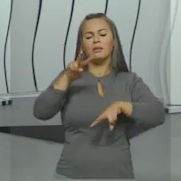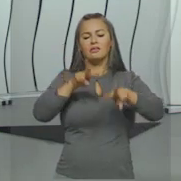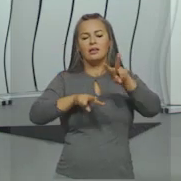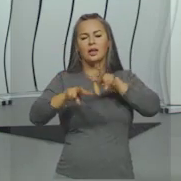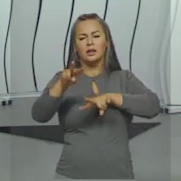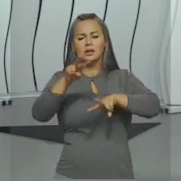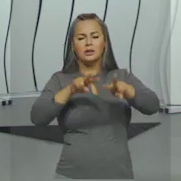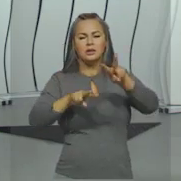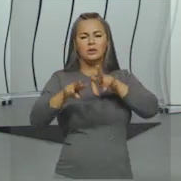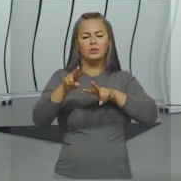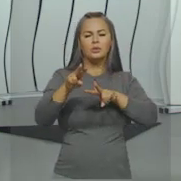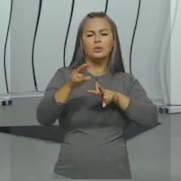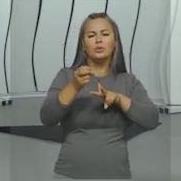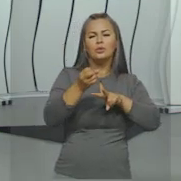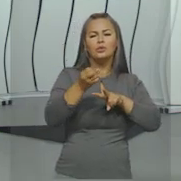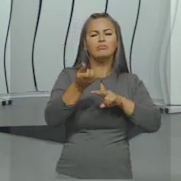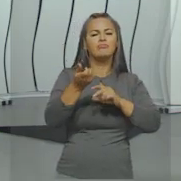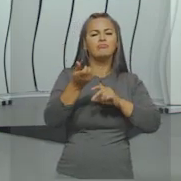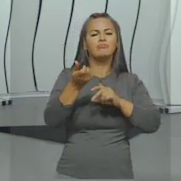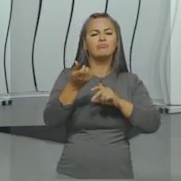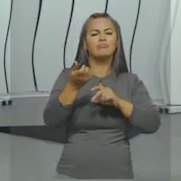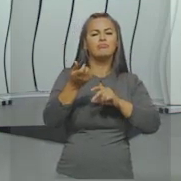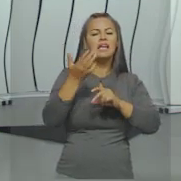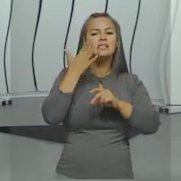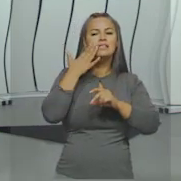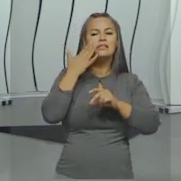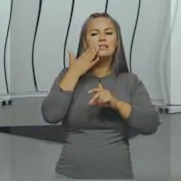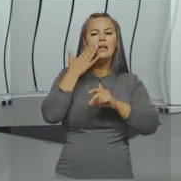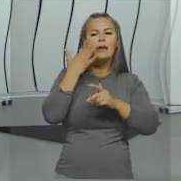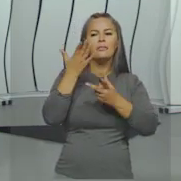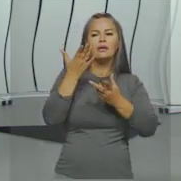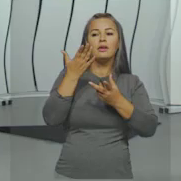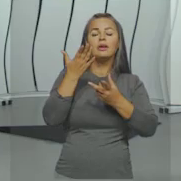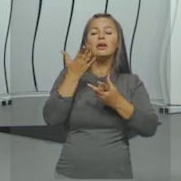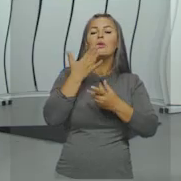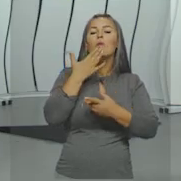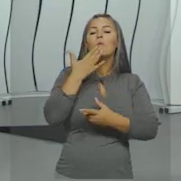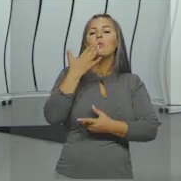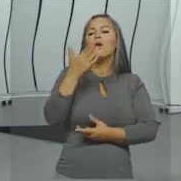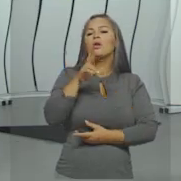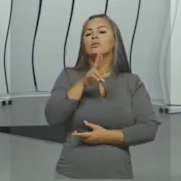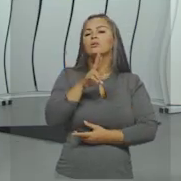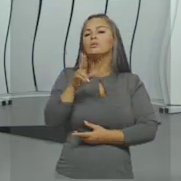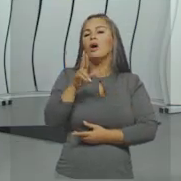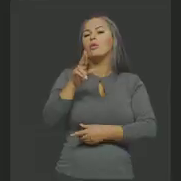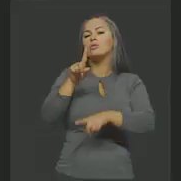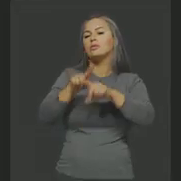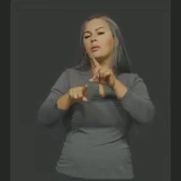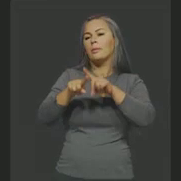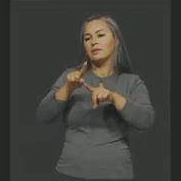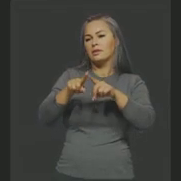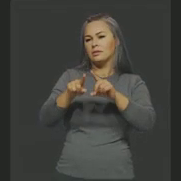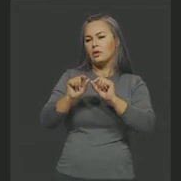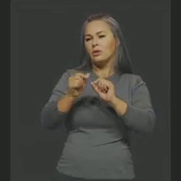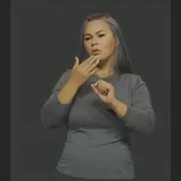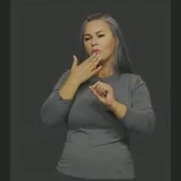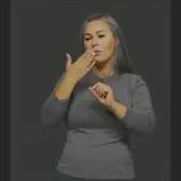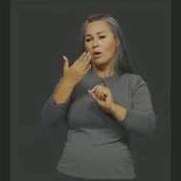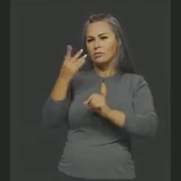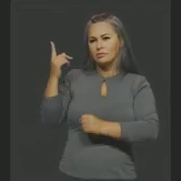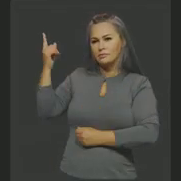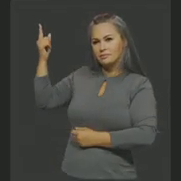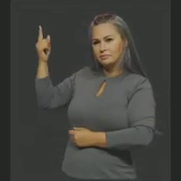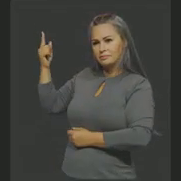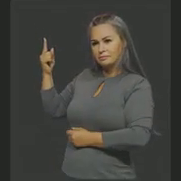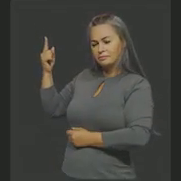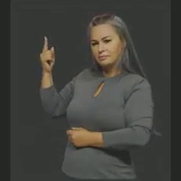mede umidade do ar, mas quais aparelhos são usados? Então, as estações meteorológicas de todo